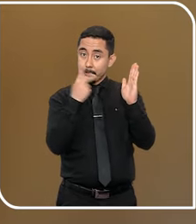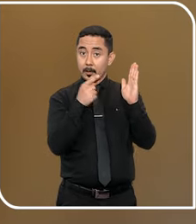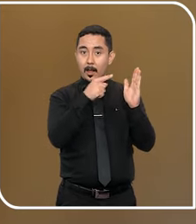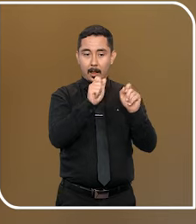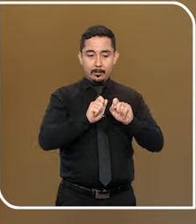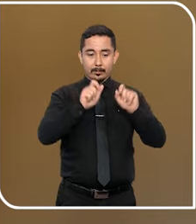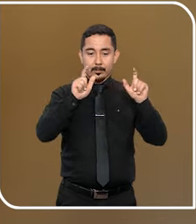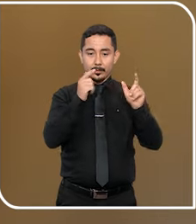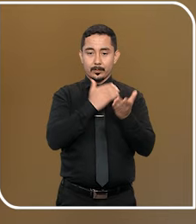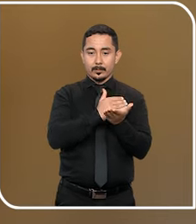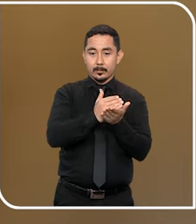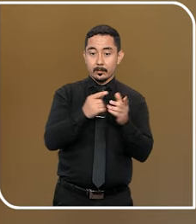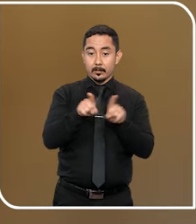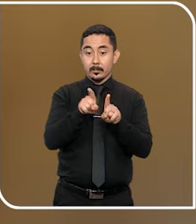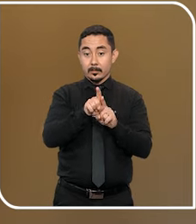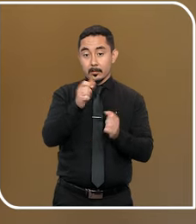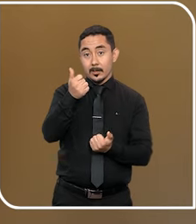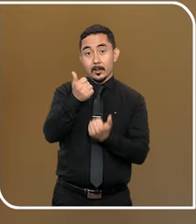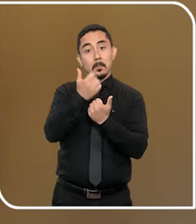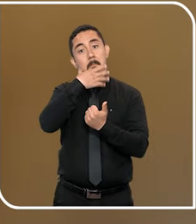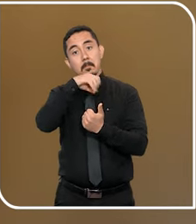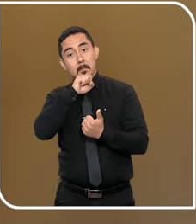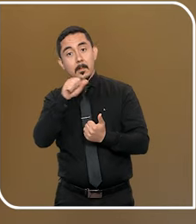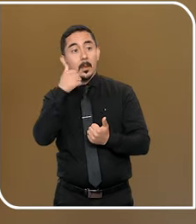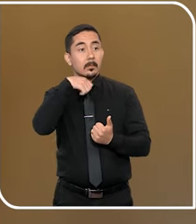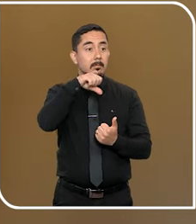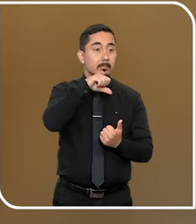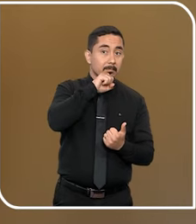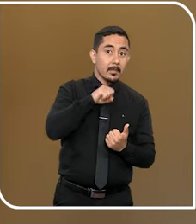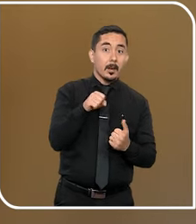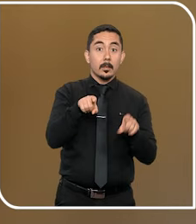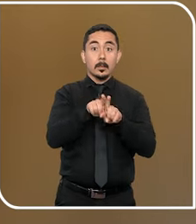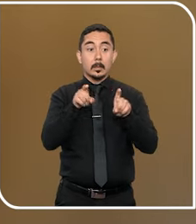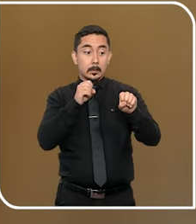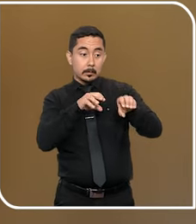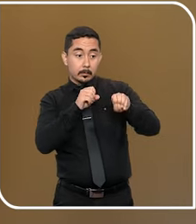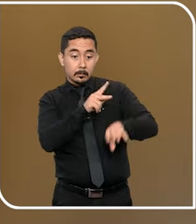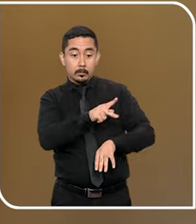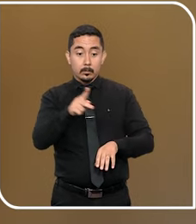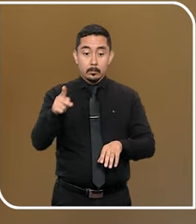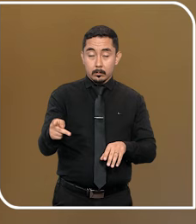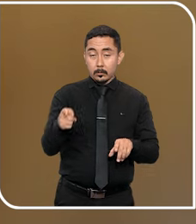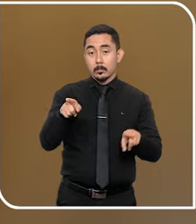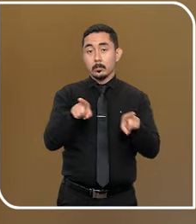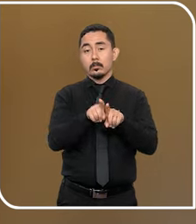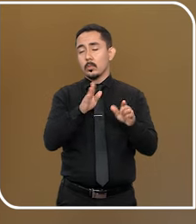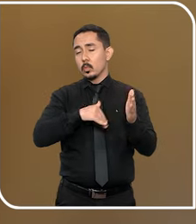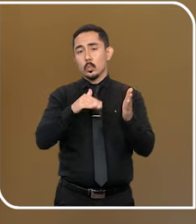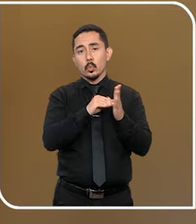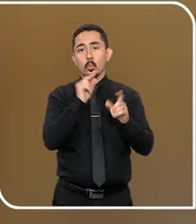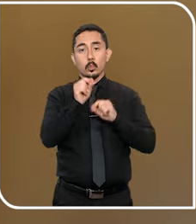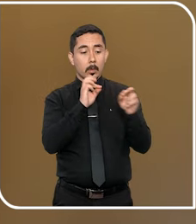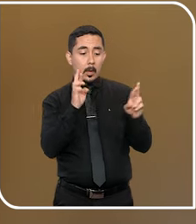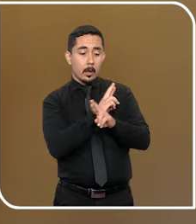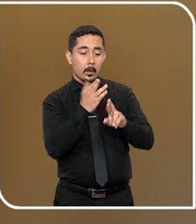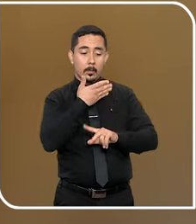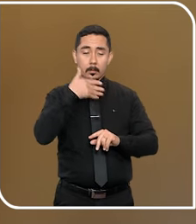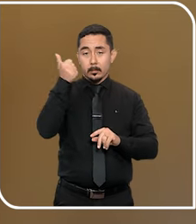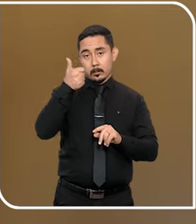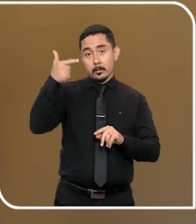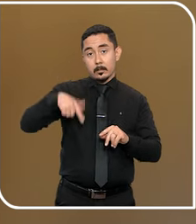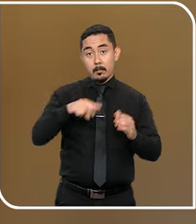quando ela aparecer na tela e auxilia pais educadores e cuidadores a melhorar a relação com as crianças é fundadora do